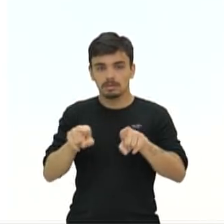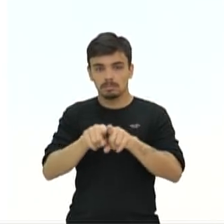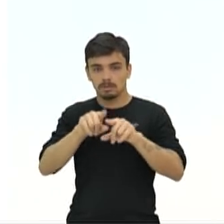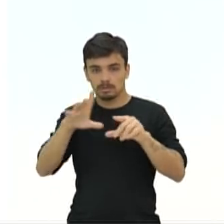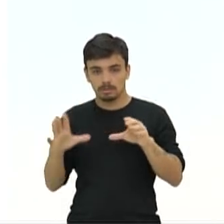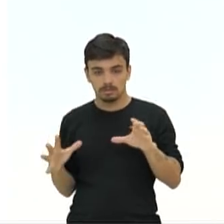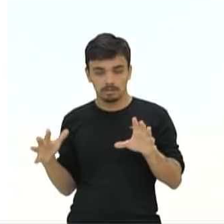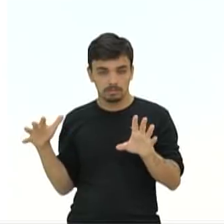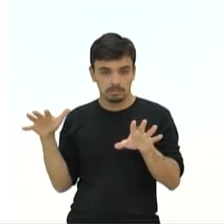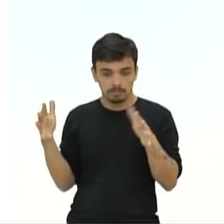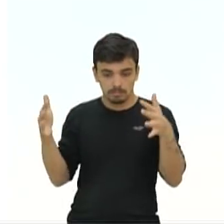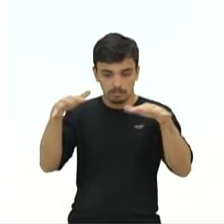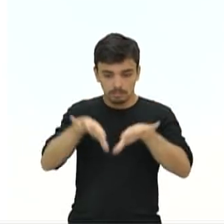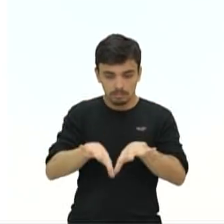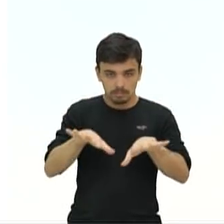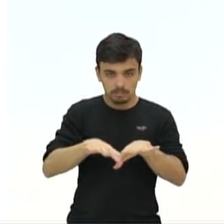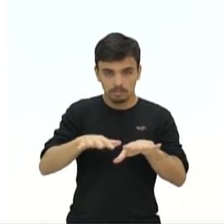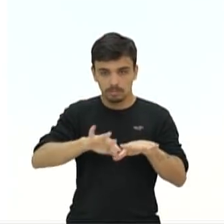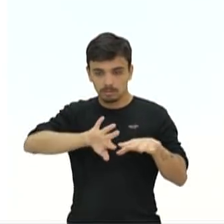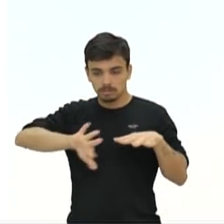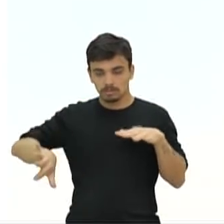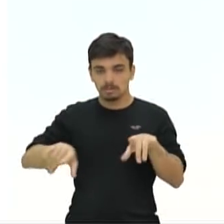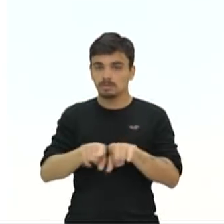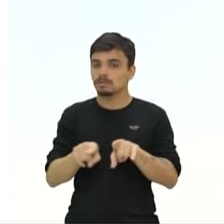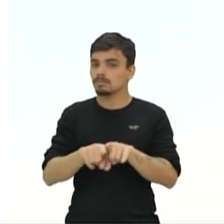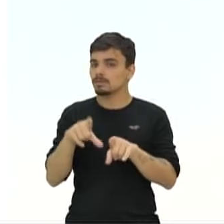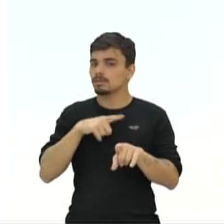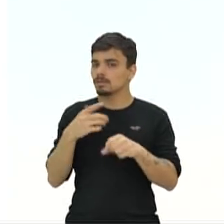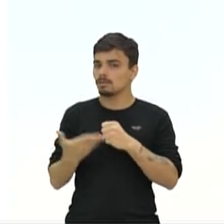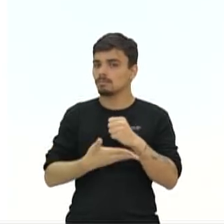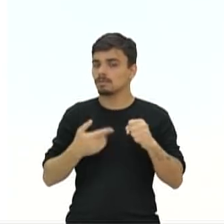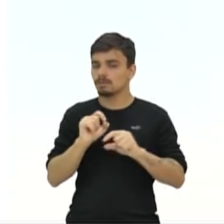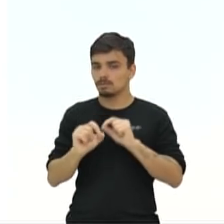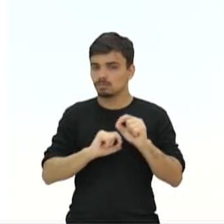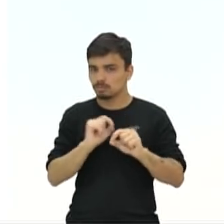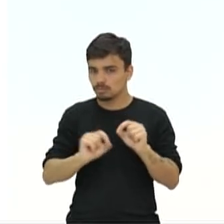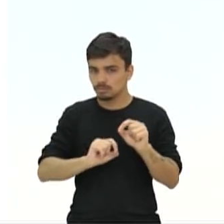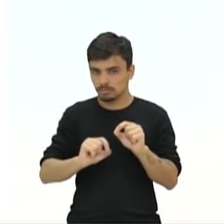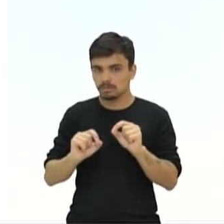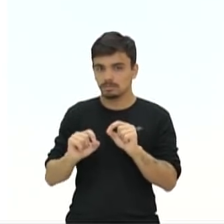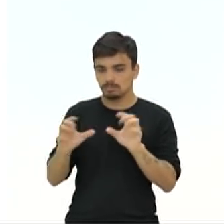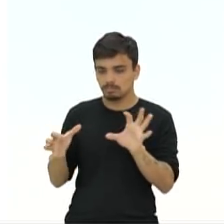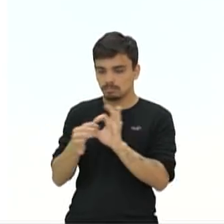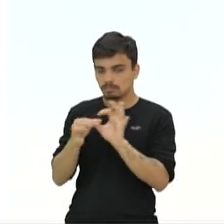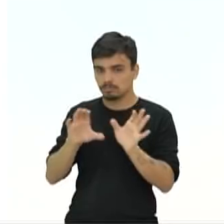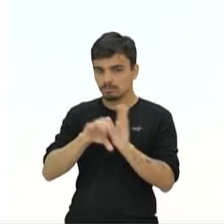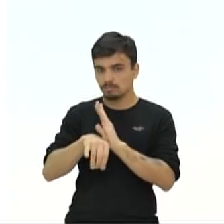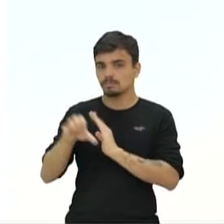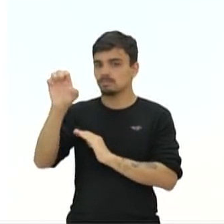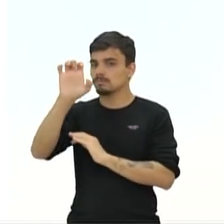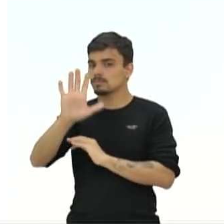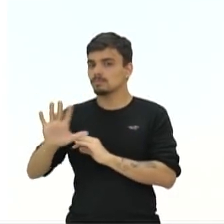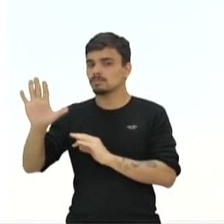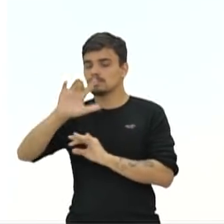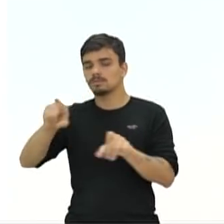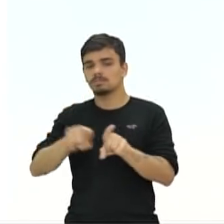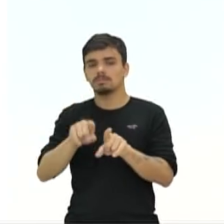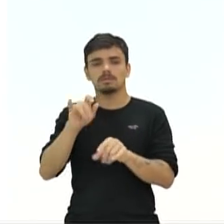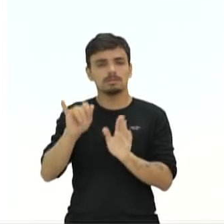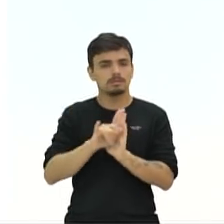e exclusão, com base em uma concepção europeia. Identificar as